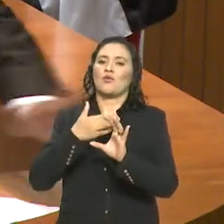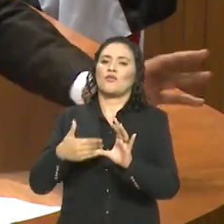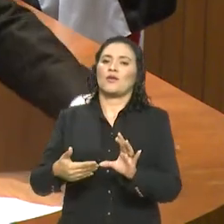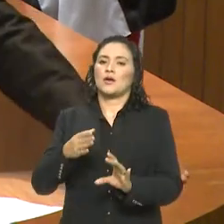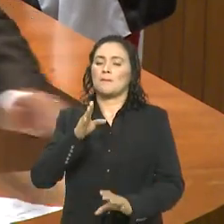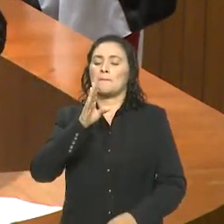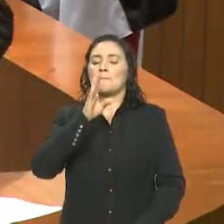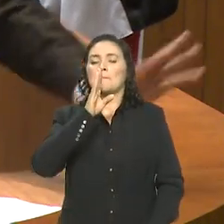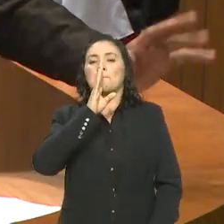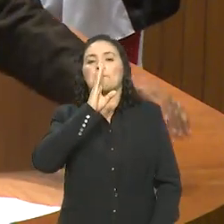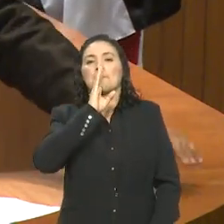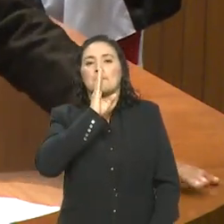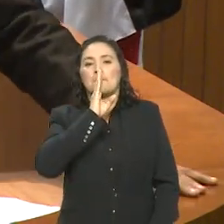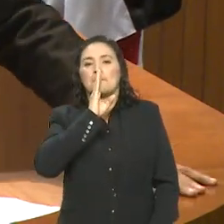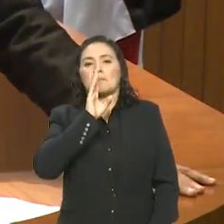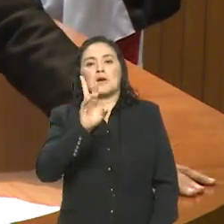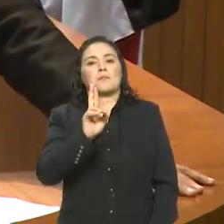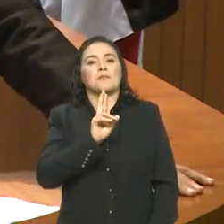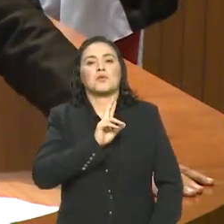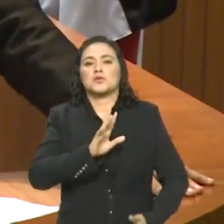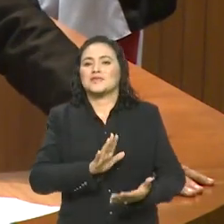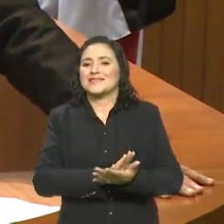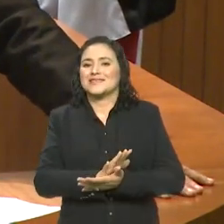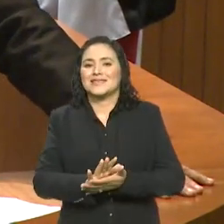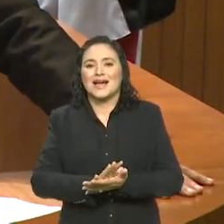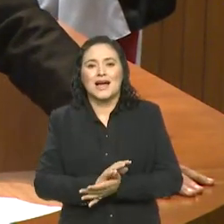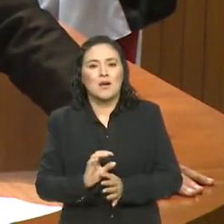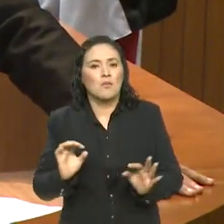Mudos. Calados. Ninguém diz nada.